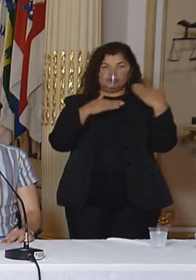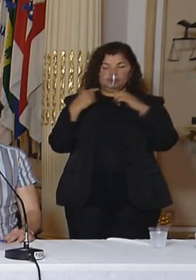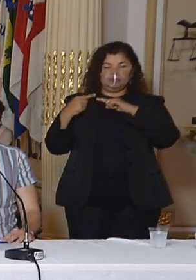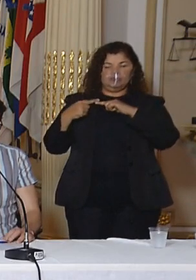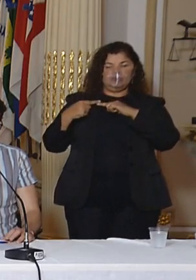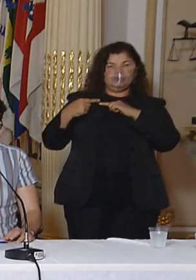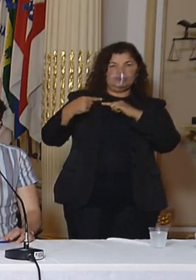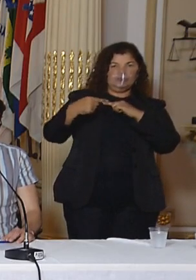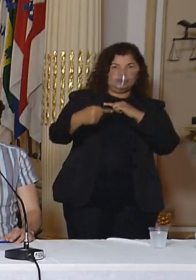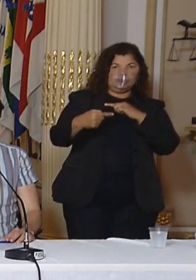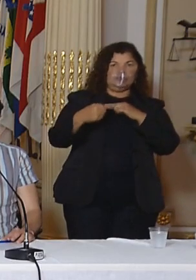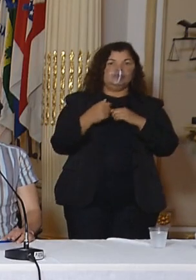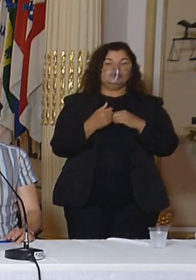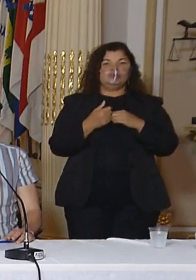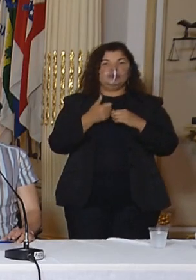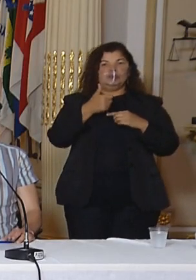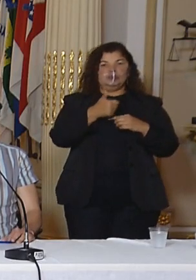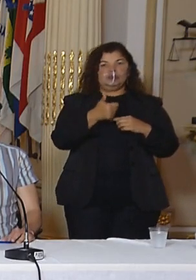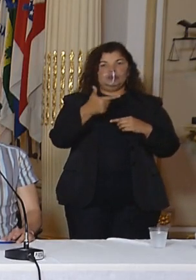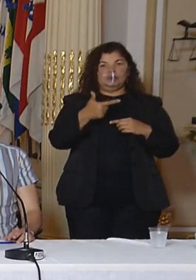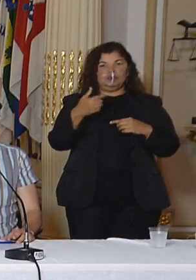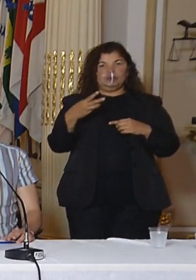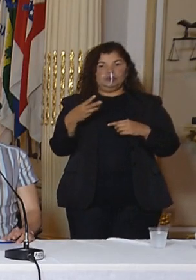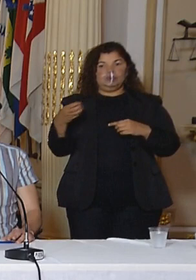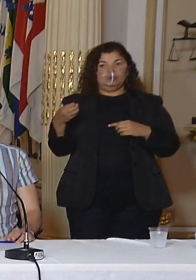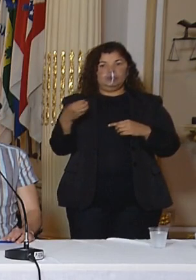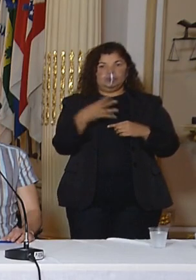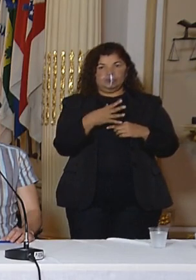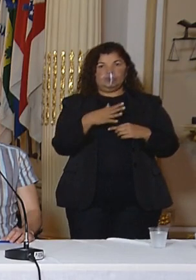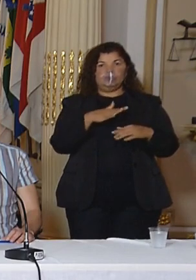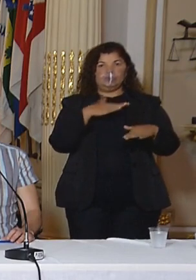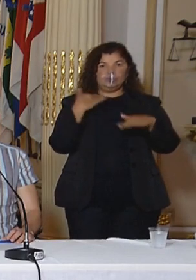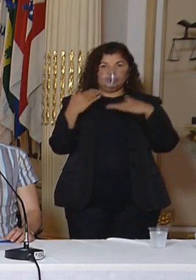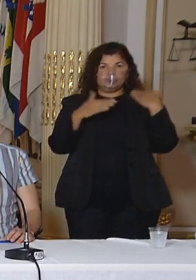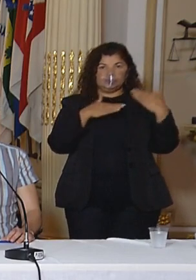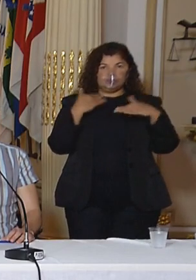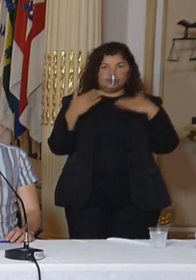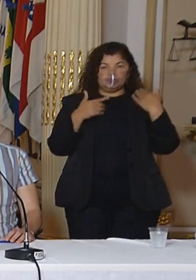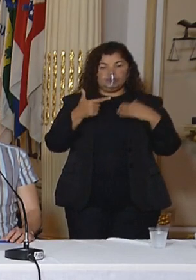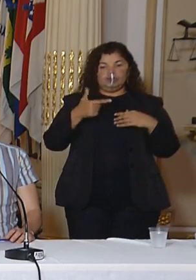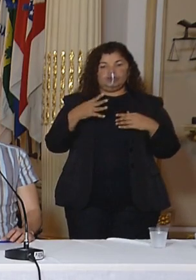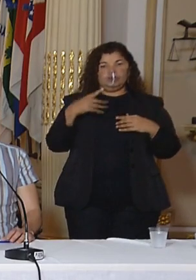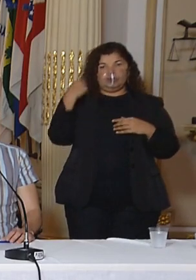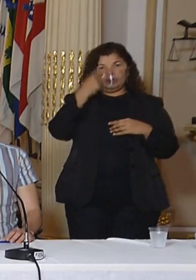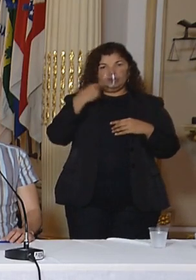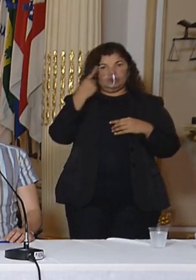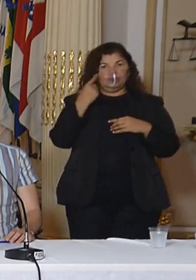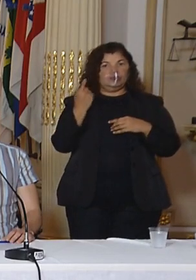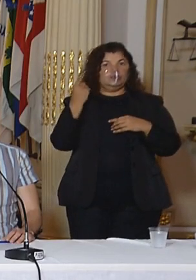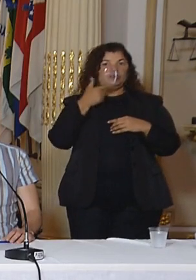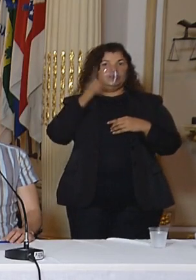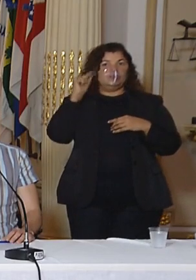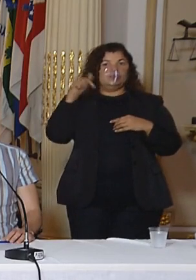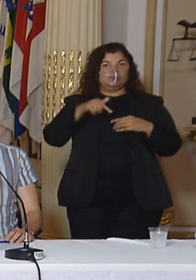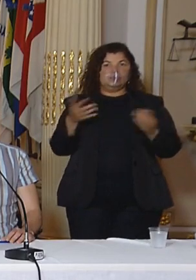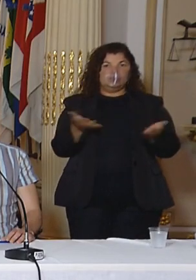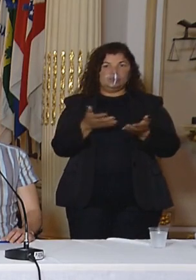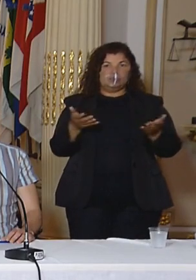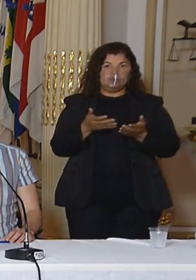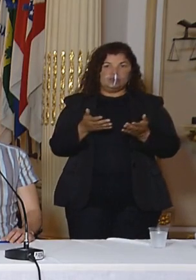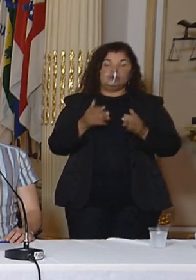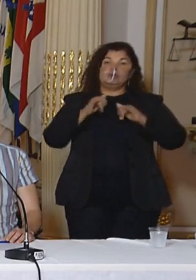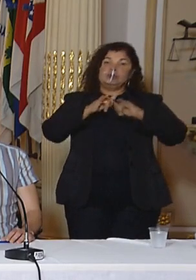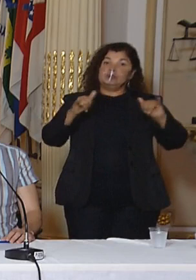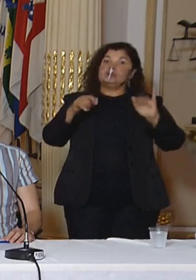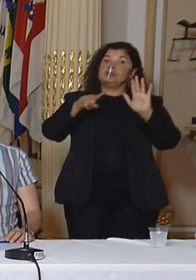período, sendo que 23 novos óbitos foram registrados nas últimas 24 horas. Por outro lado, uma notícia